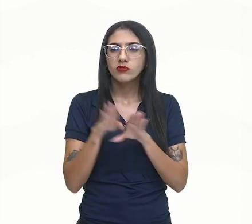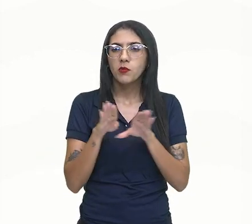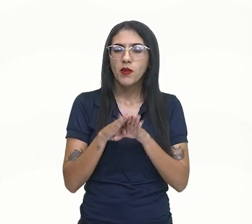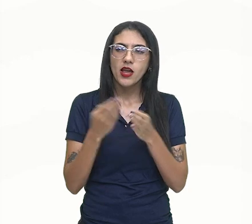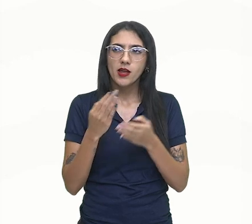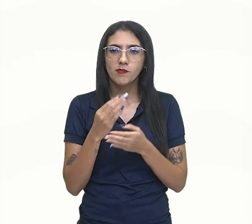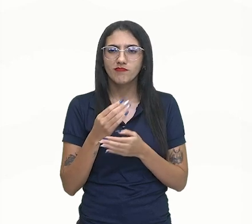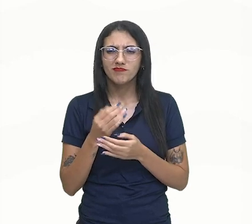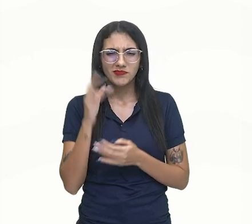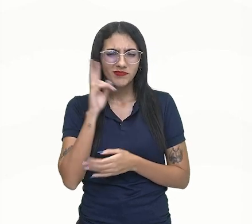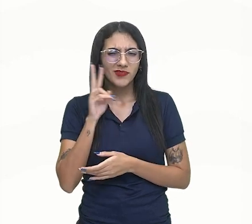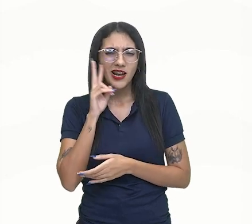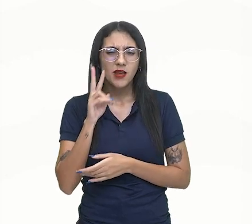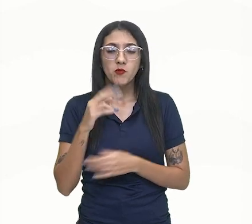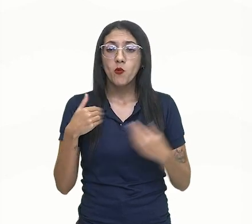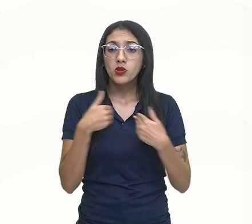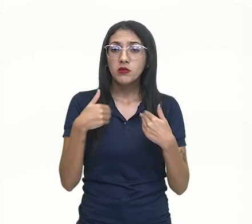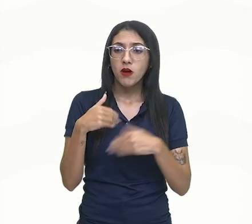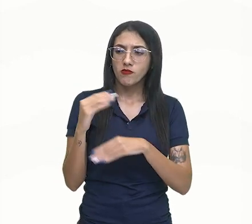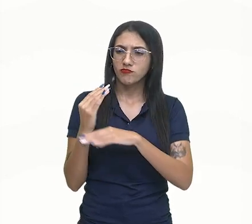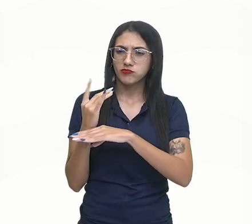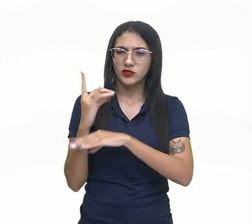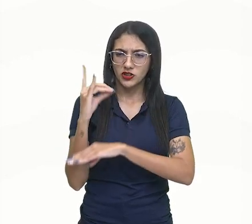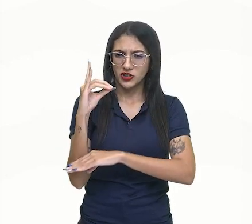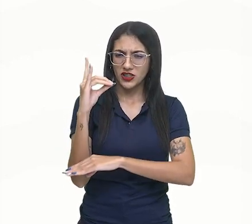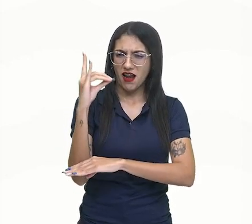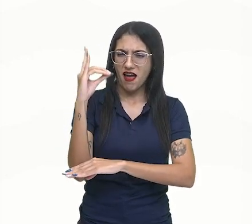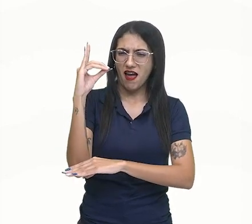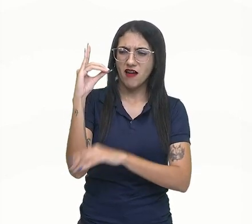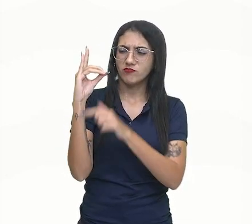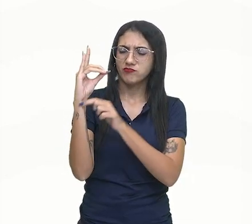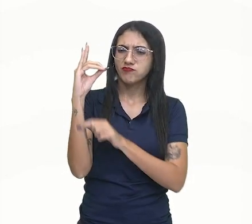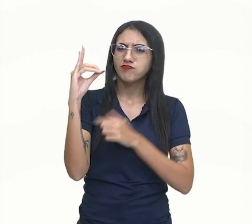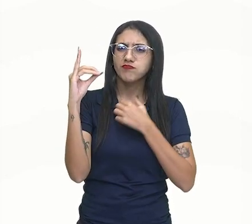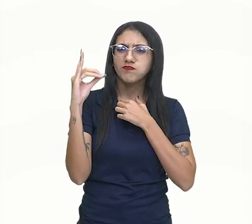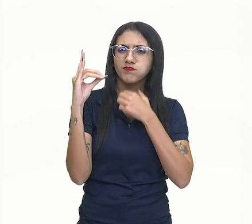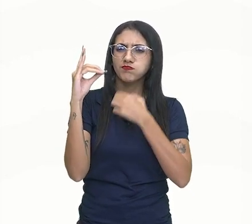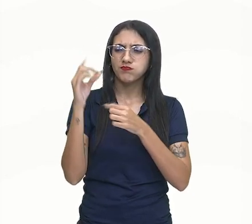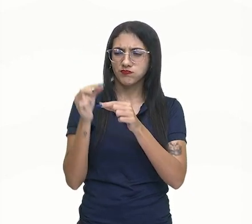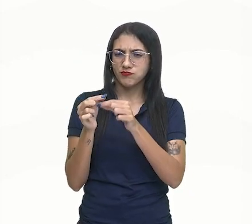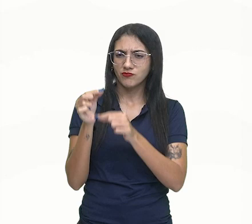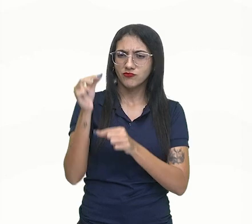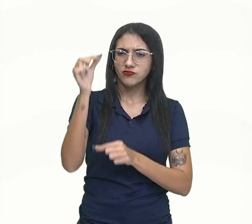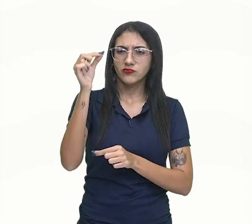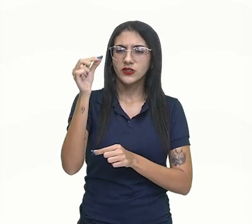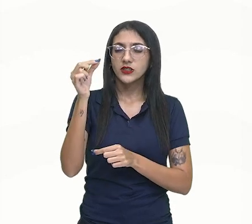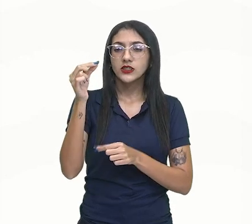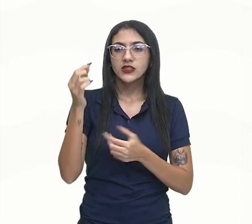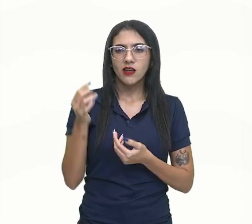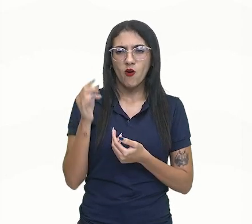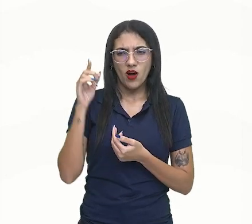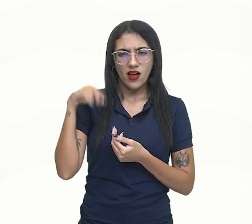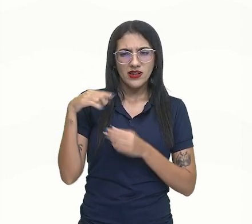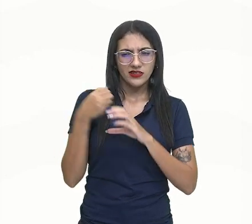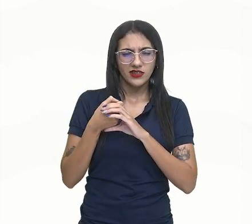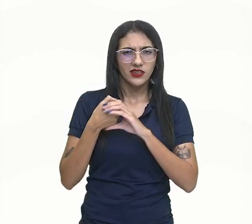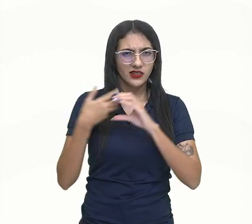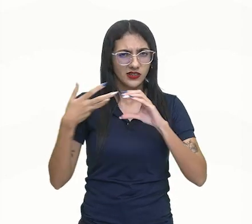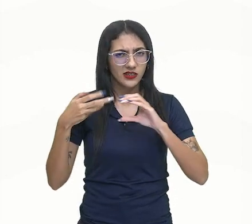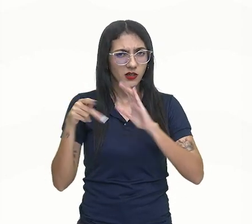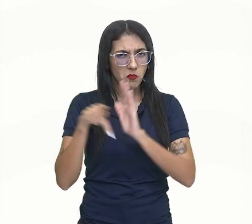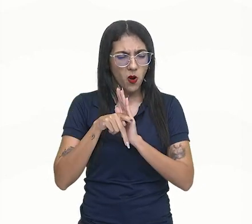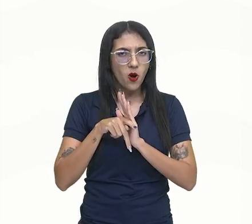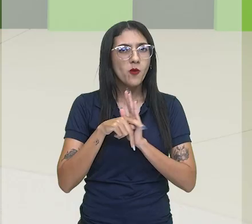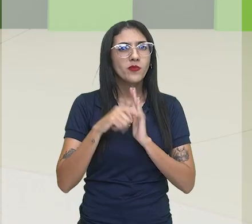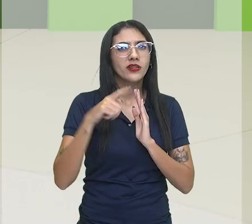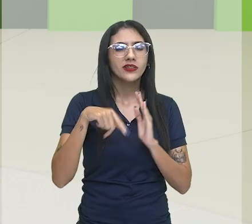da girafa, conseguia se esticar até chegar na árvore. Aquela característica, então, por meio da seleção